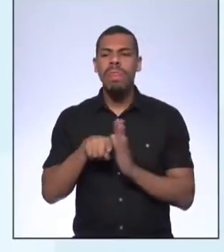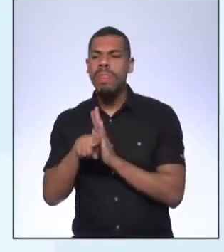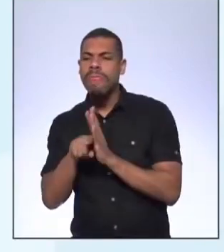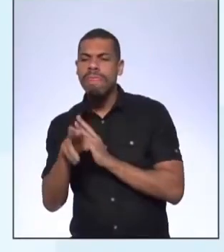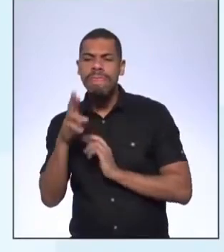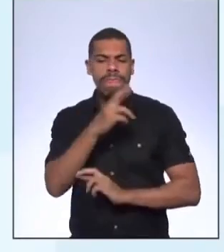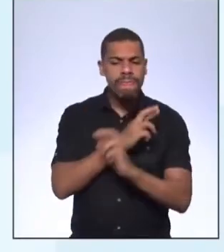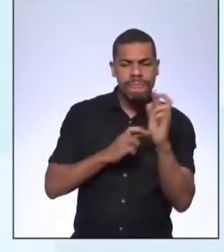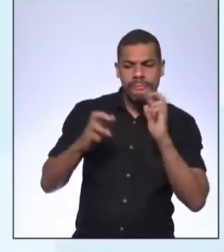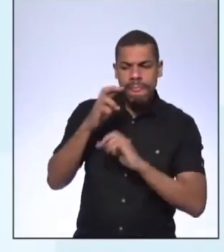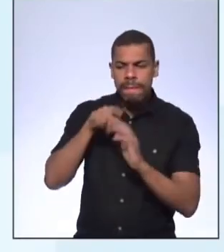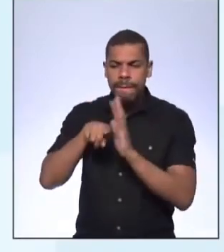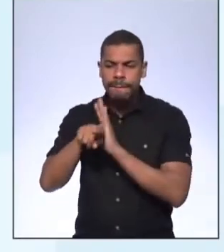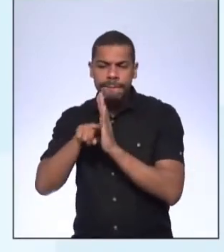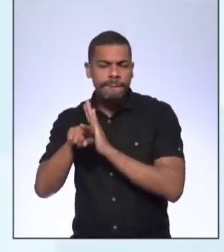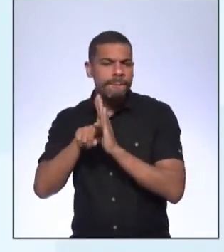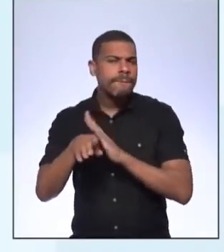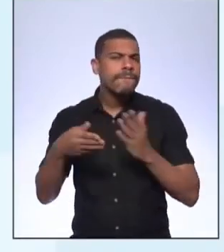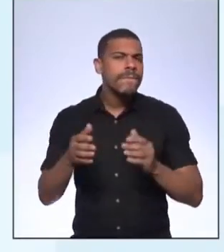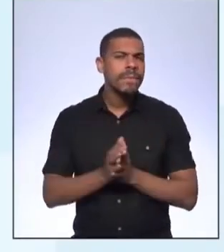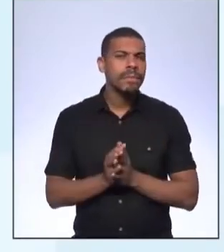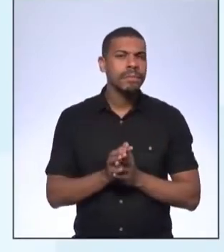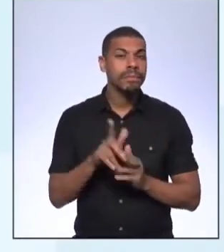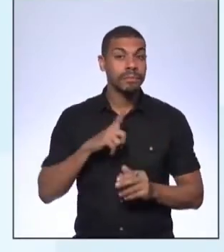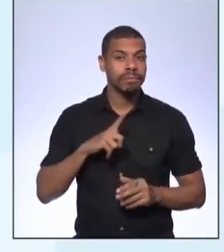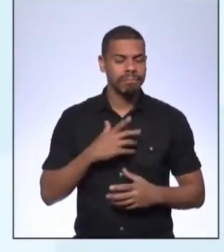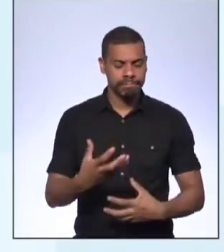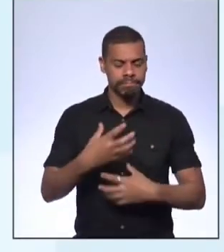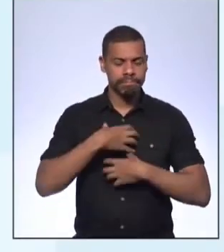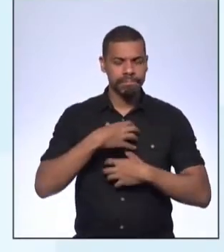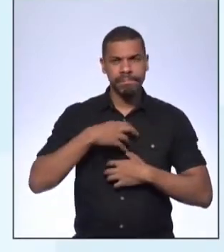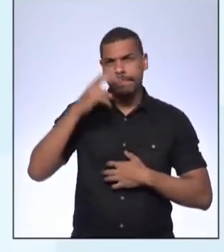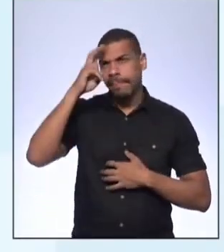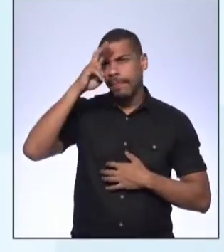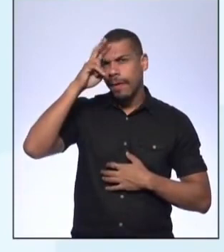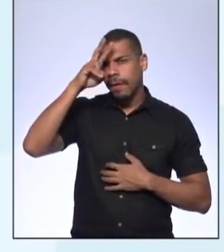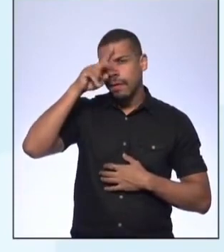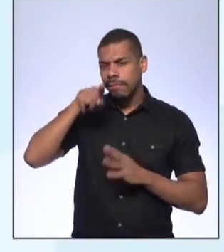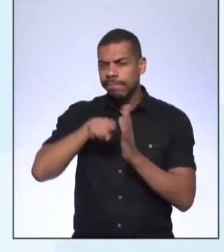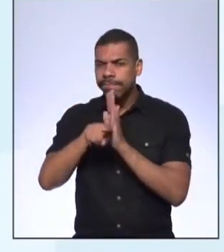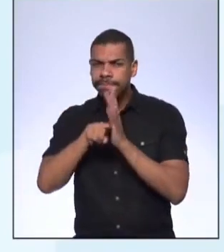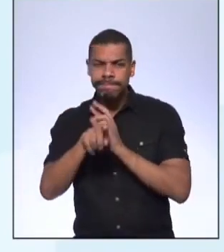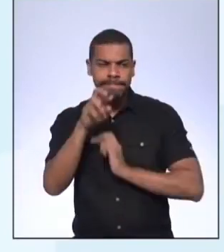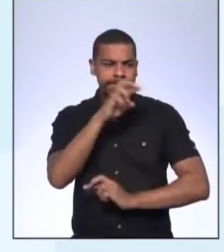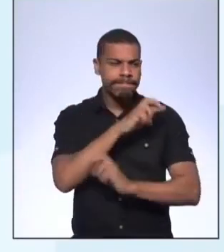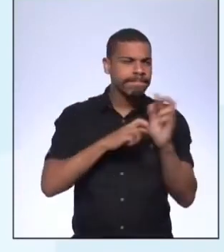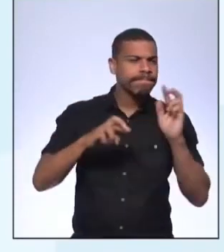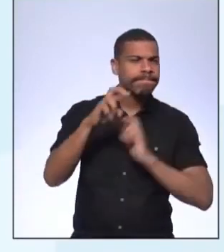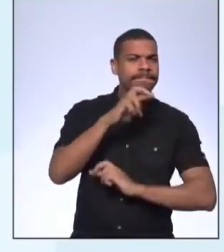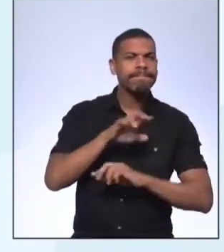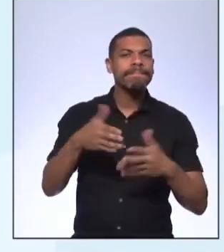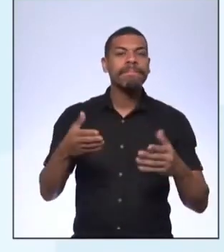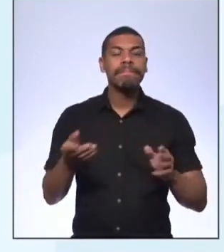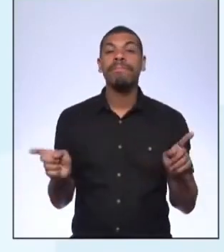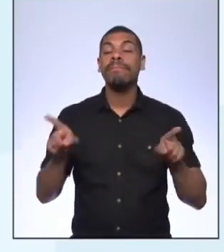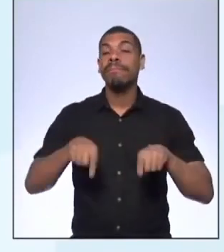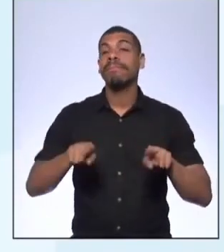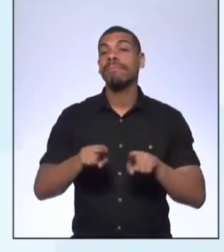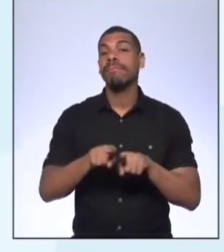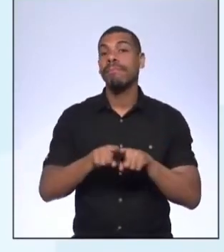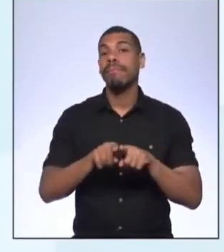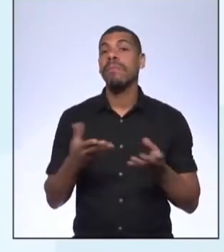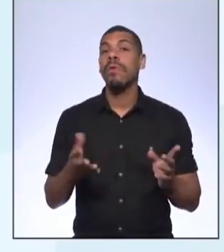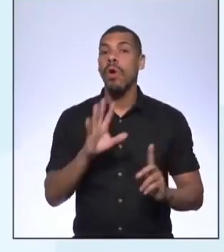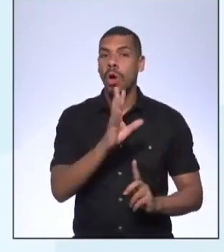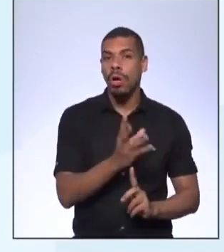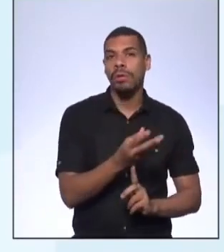de historiador, né? Vocês vão mobilizar a sua atitude historiadora para observar, analisar e inferir sobre a